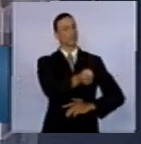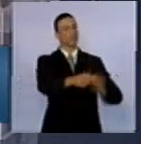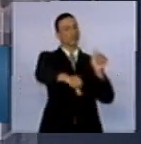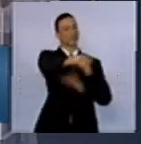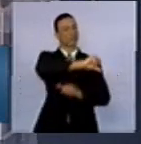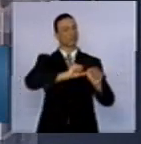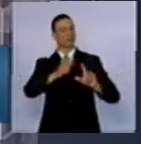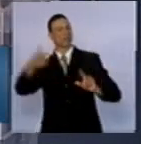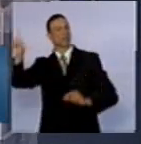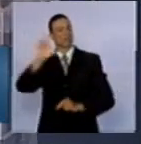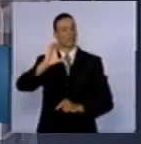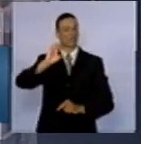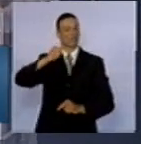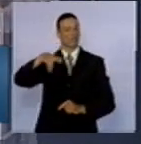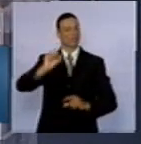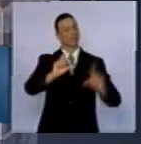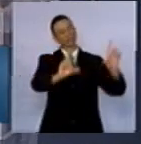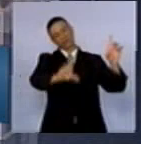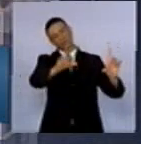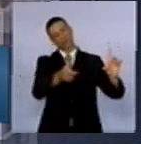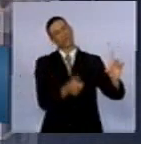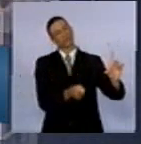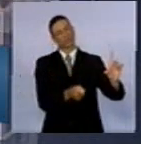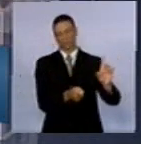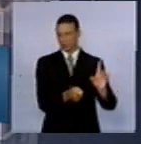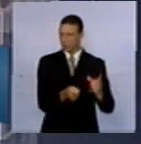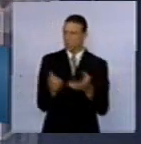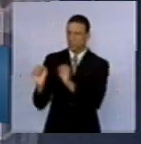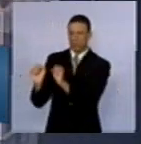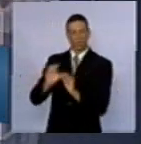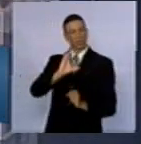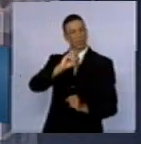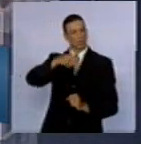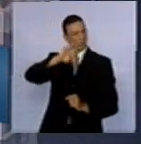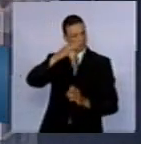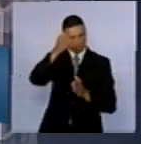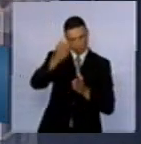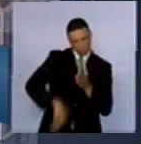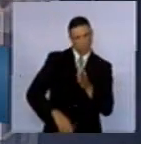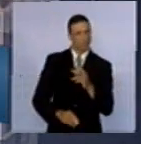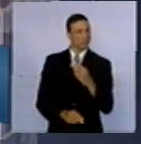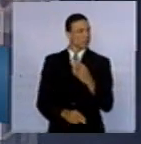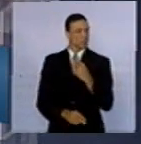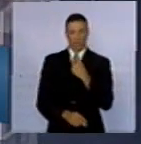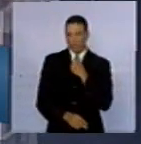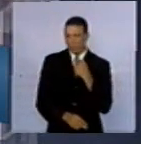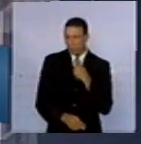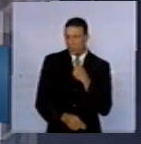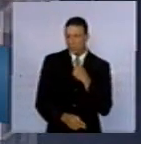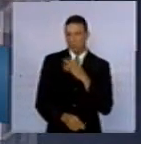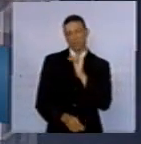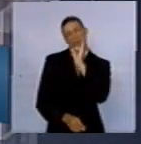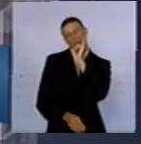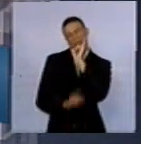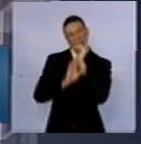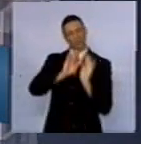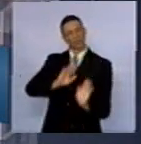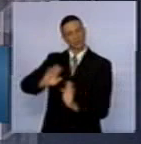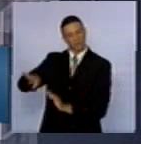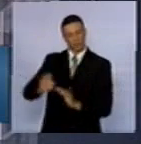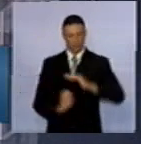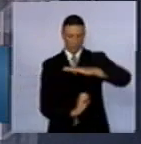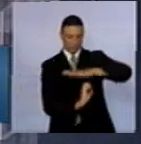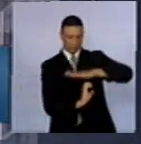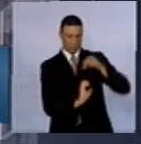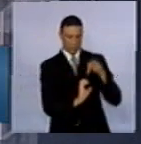canal. Portanto, a imposição de cotas ela não necessariamente gera uma demanda. Aliás, a operadora ela